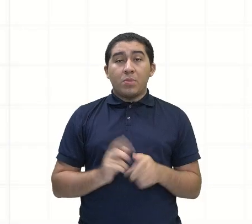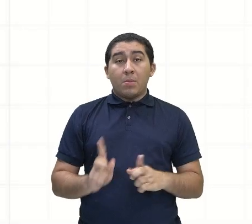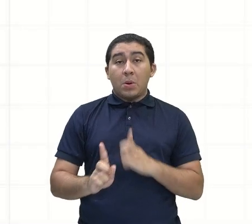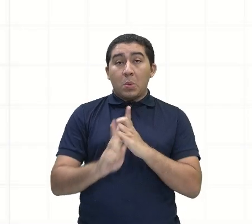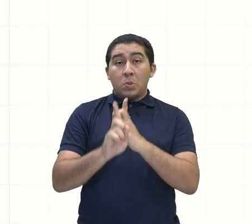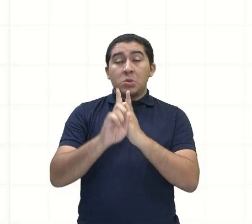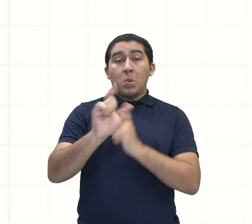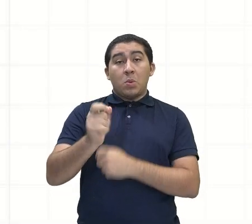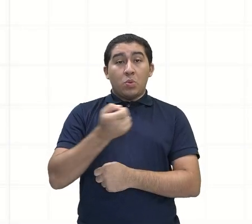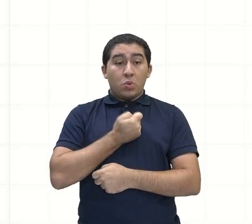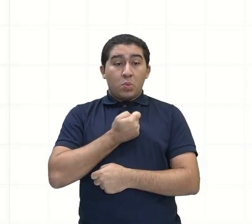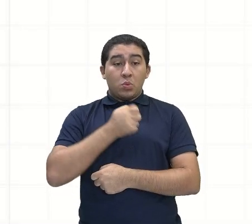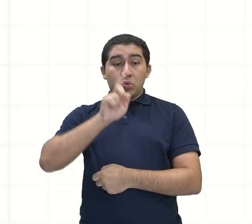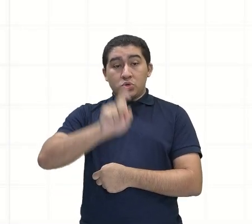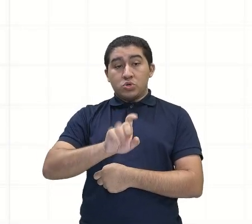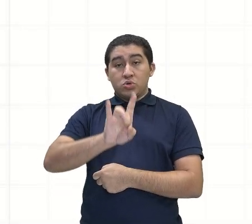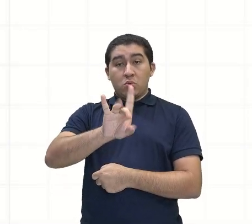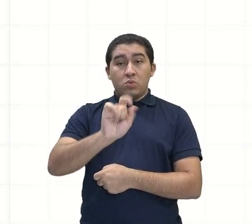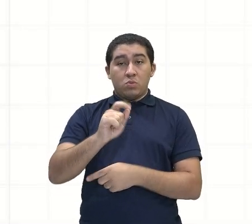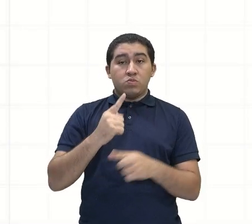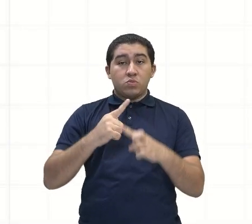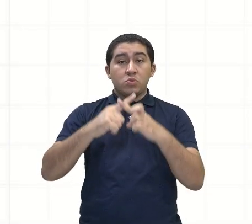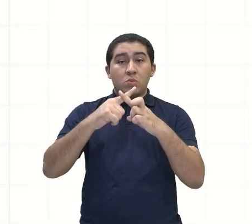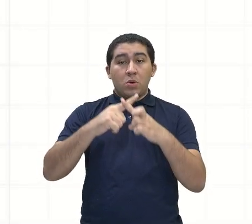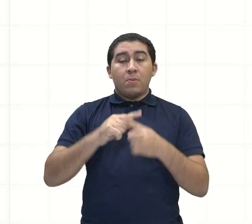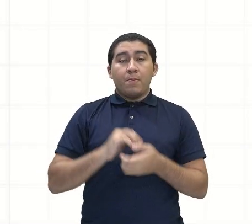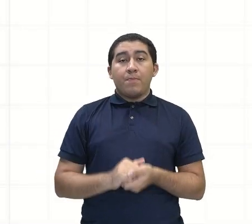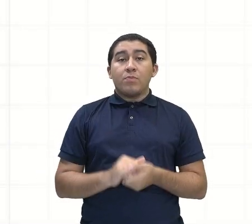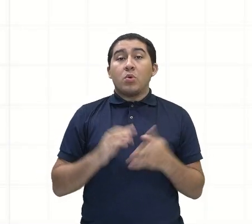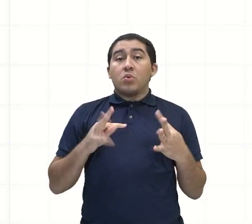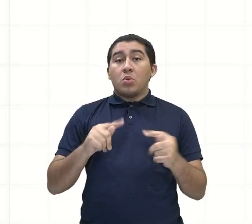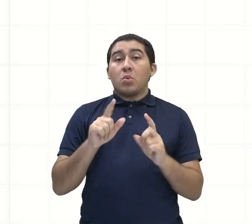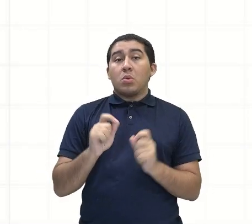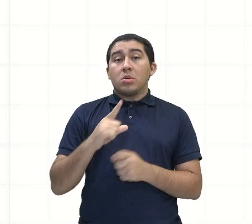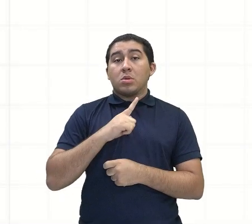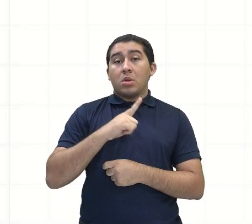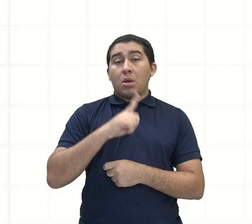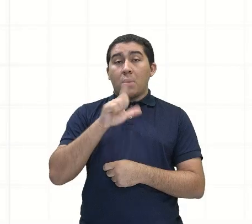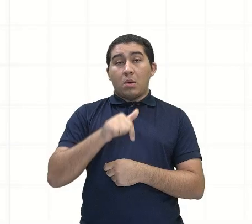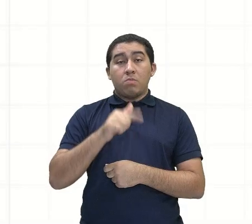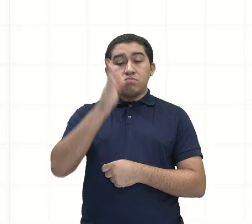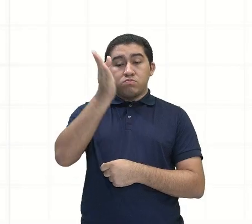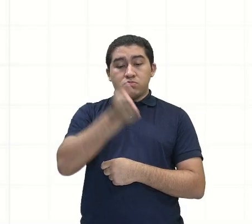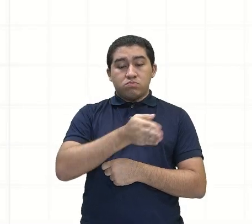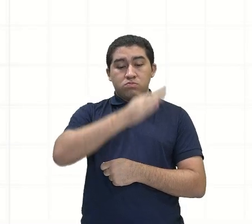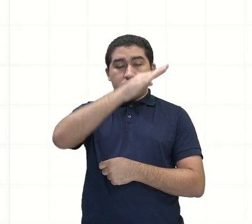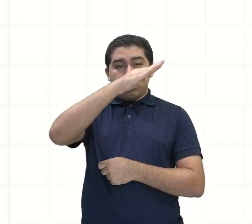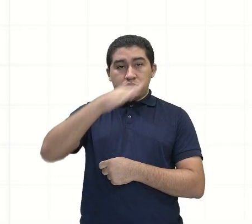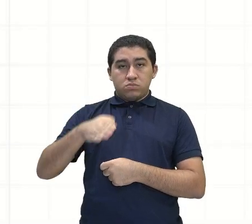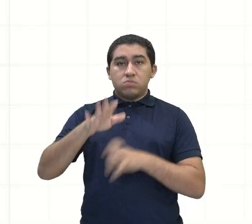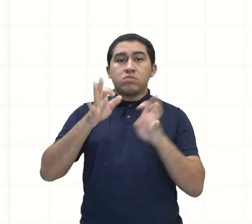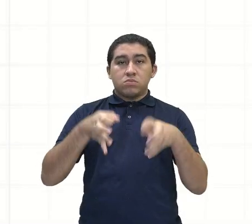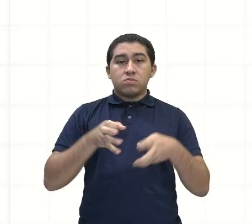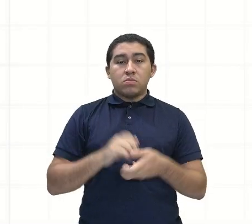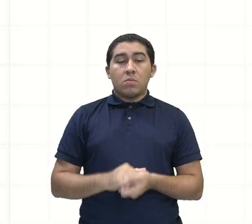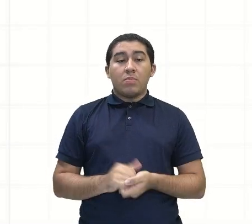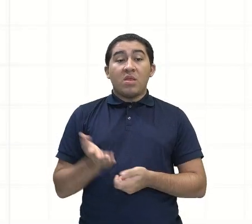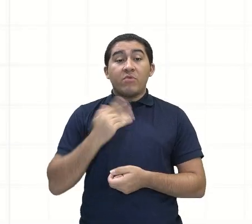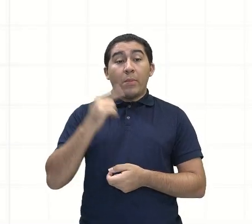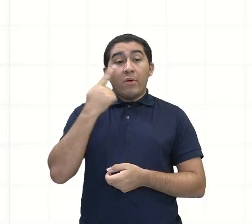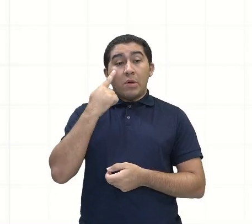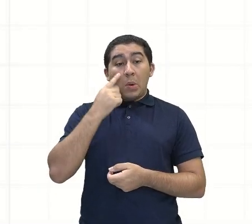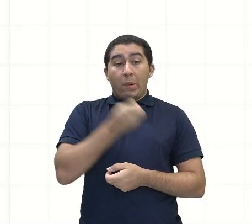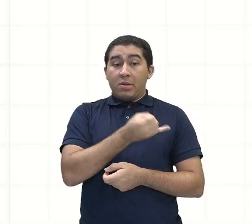de x, basta eu multiplicar os termos que estão nas diagonais, tá? Então, vamos lá ver quanto é que vai dar isso